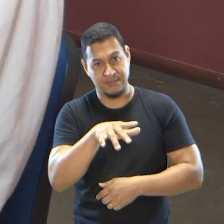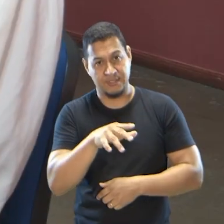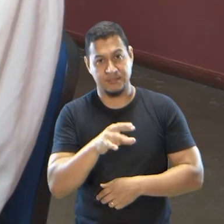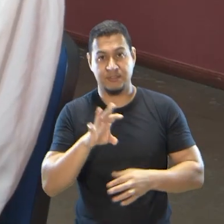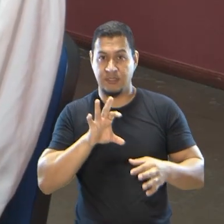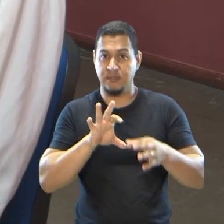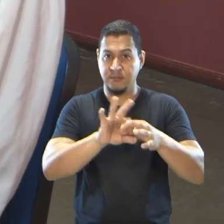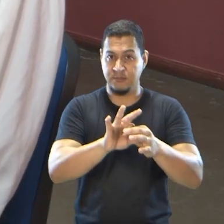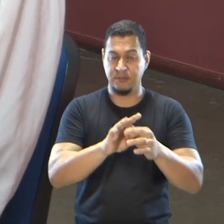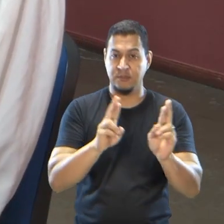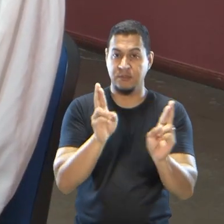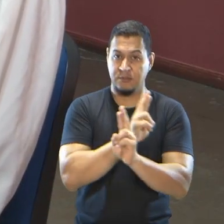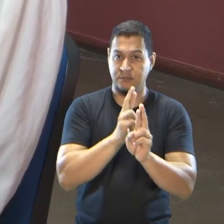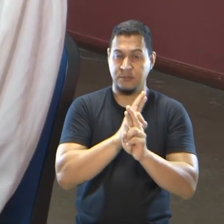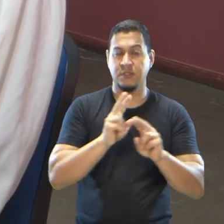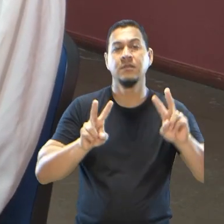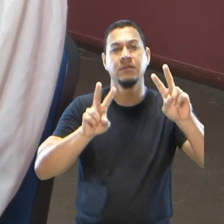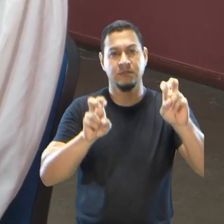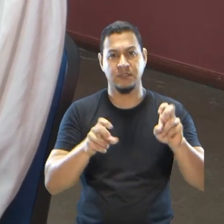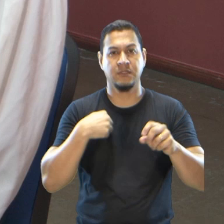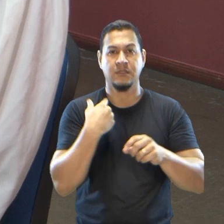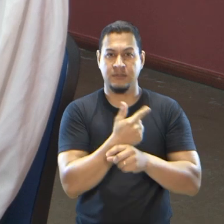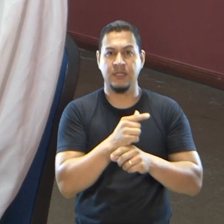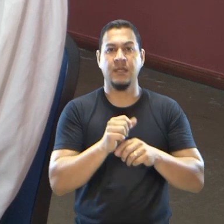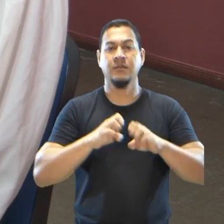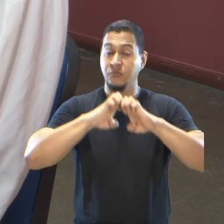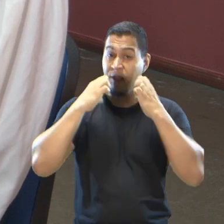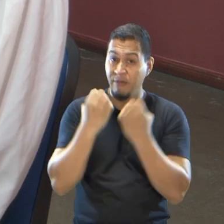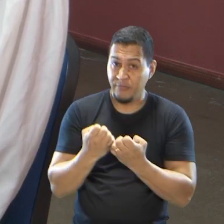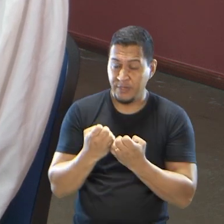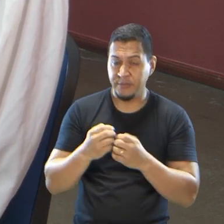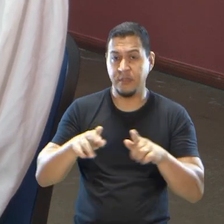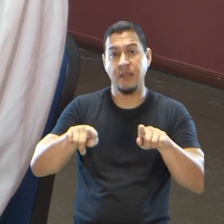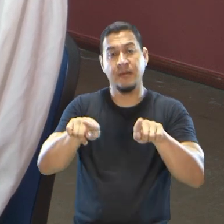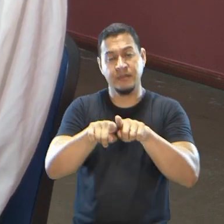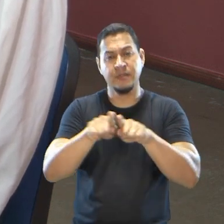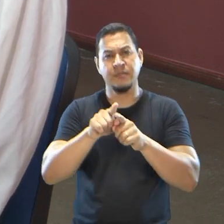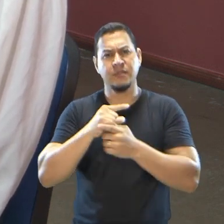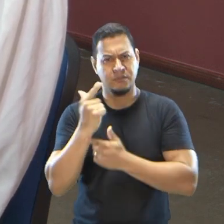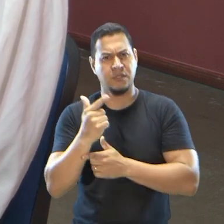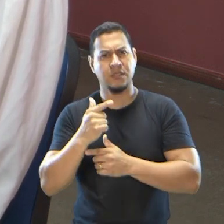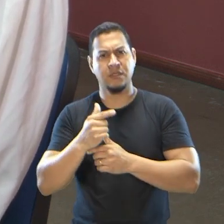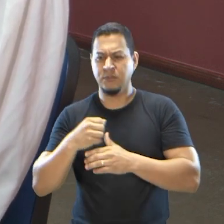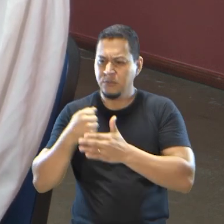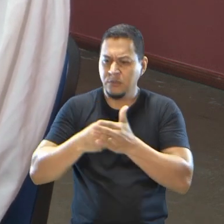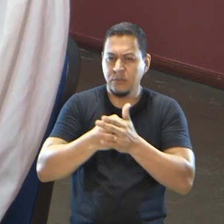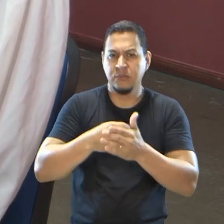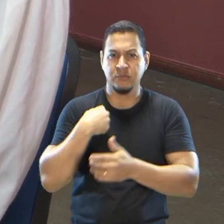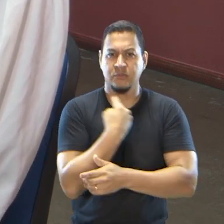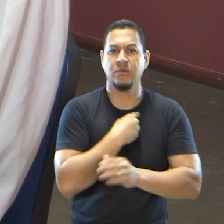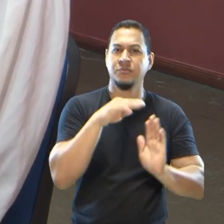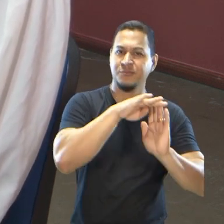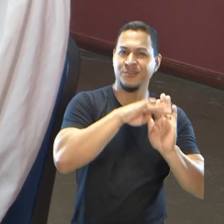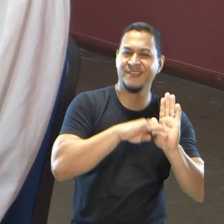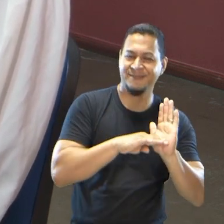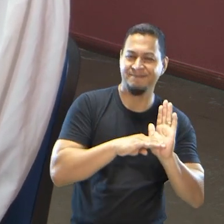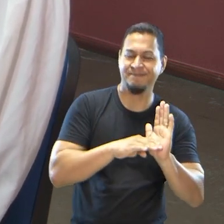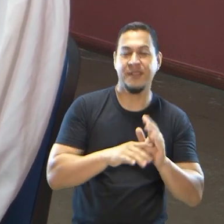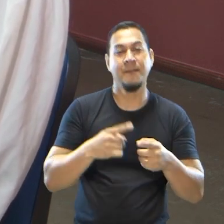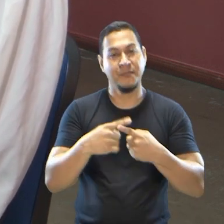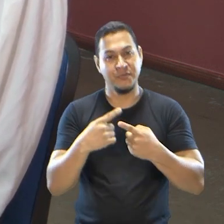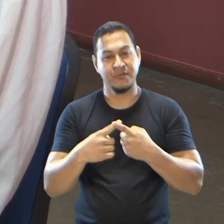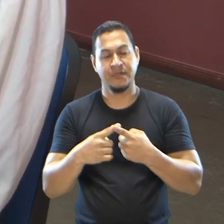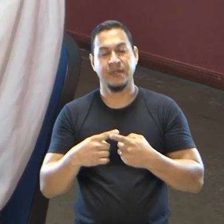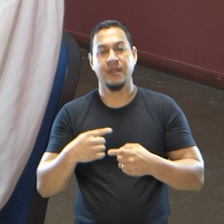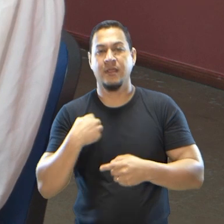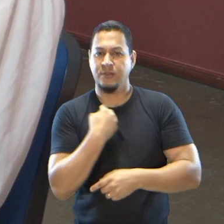áreas estão associadas com a temática da jornada, mas também com as principais frentes do nosso programa. Então, por isso, a